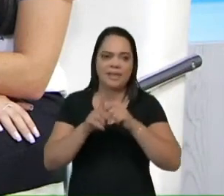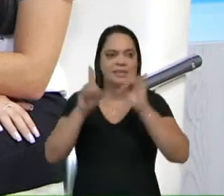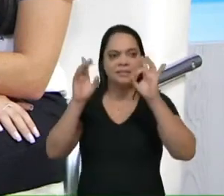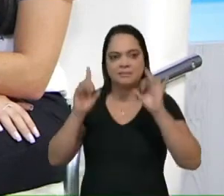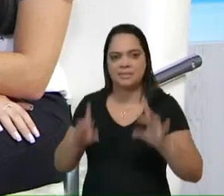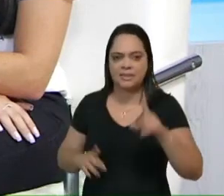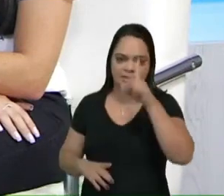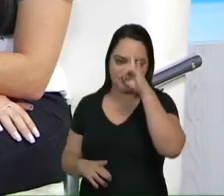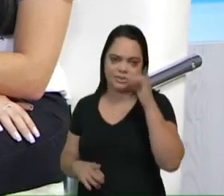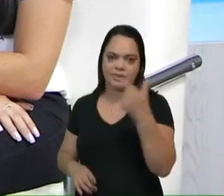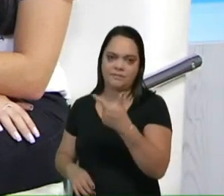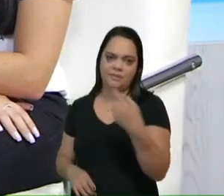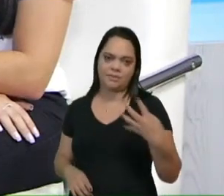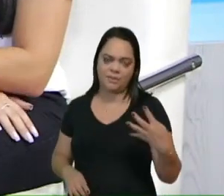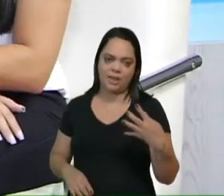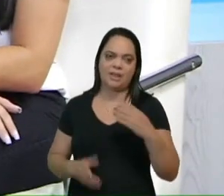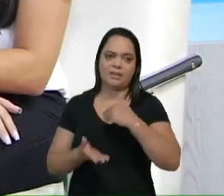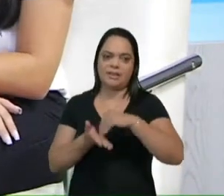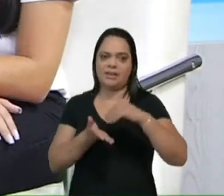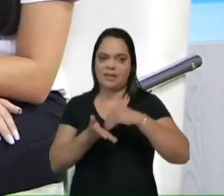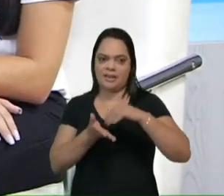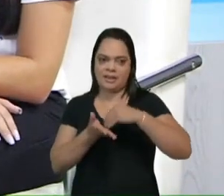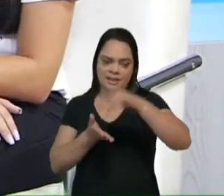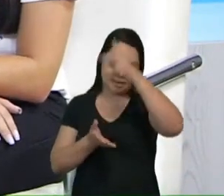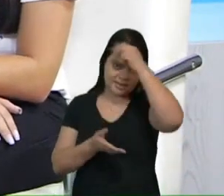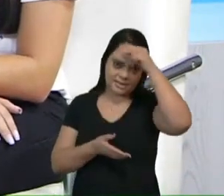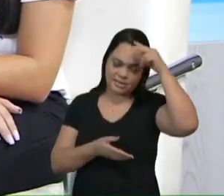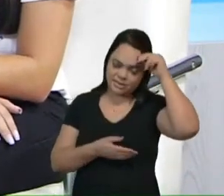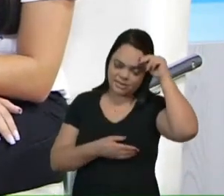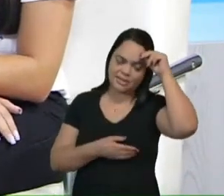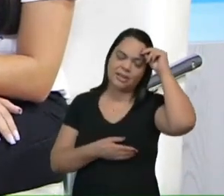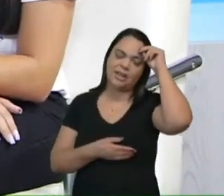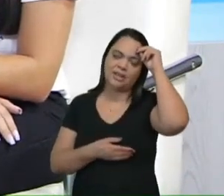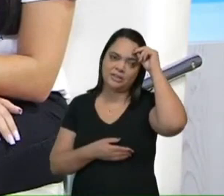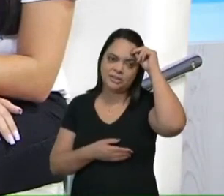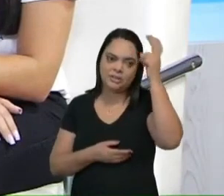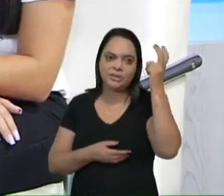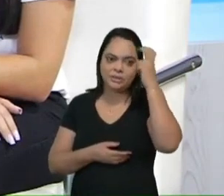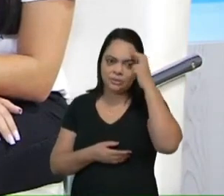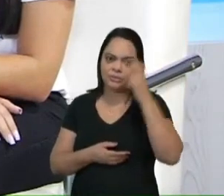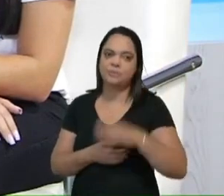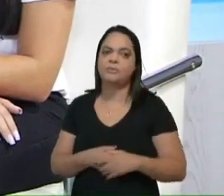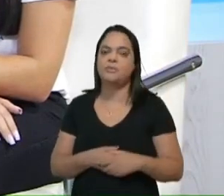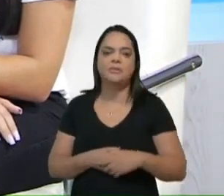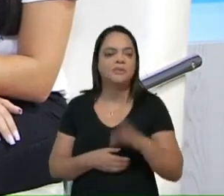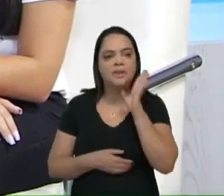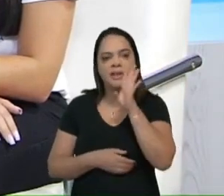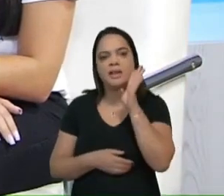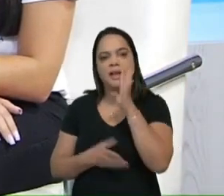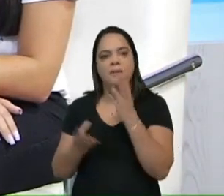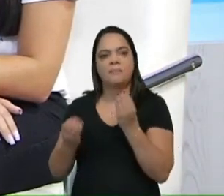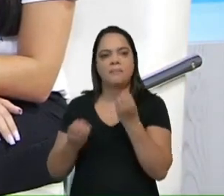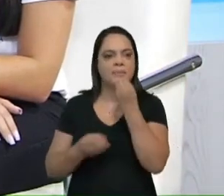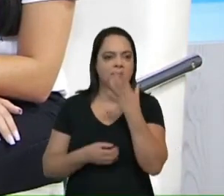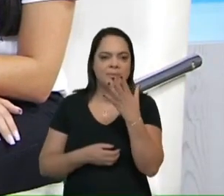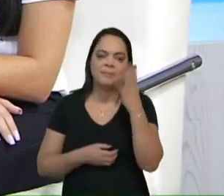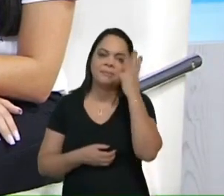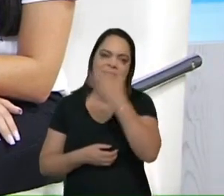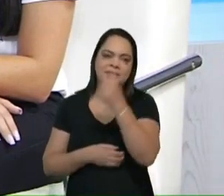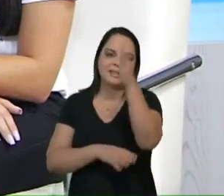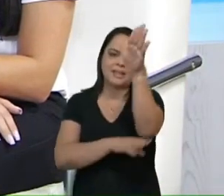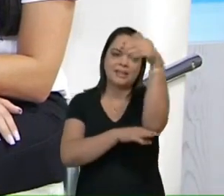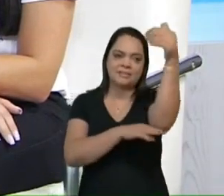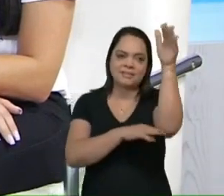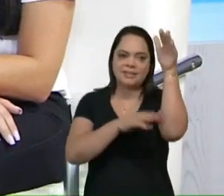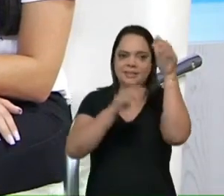24 lá na na secretaria municipal no centro municipal de cultura junto com a biblioteca e foi muito legal todas as bandeiras estavam expostas